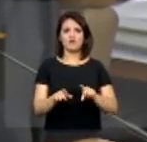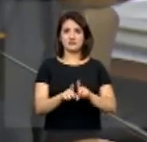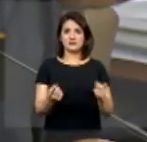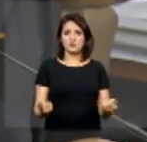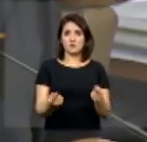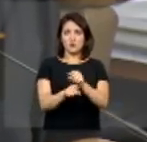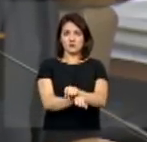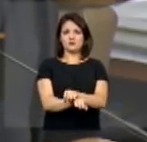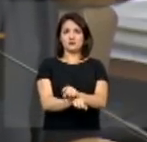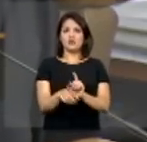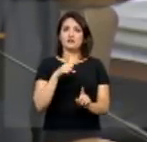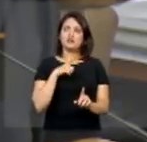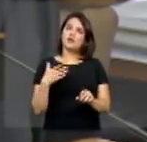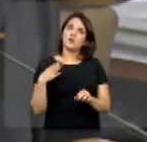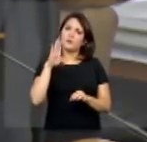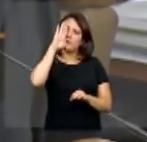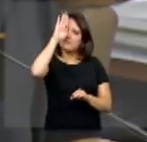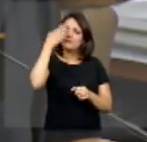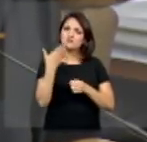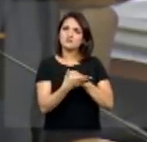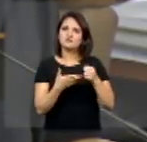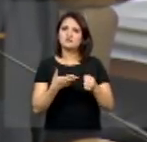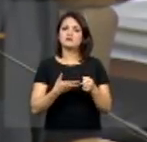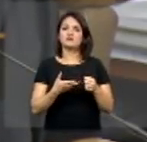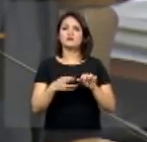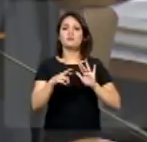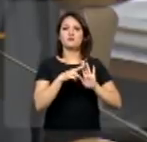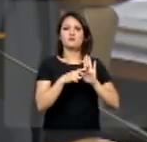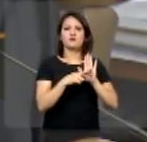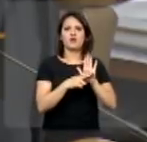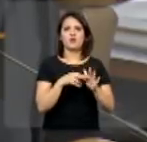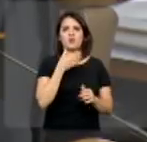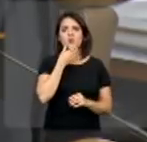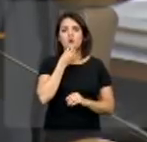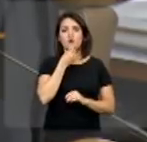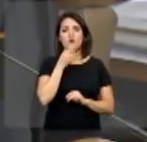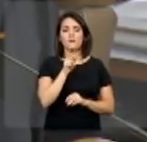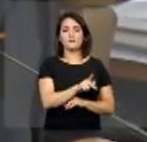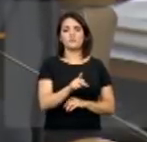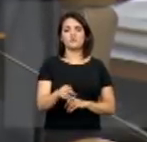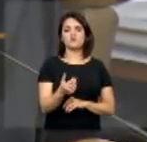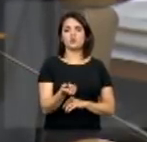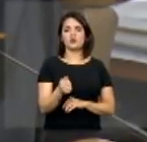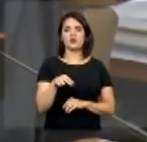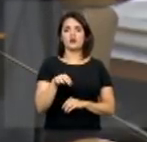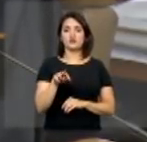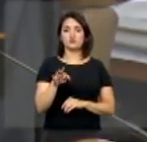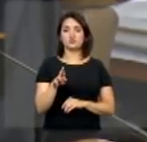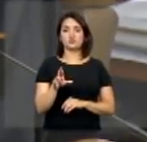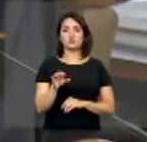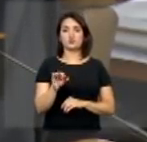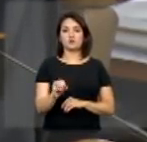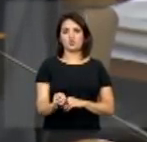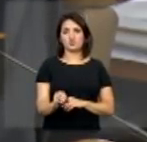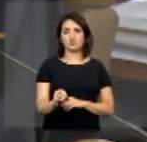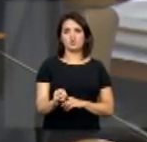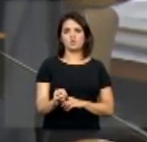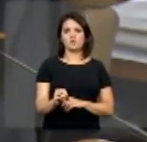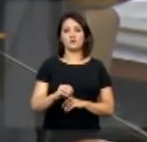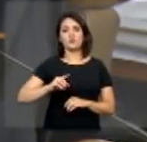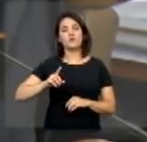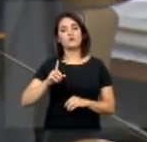contraditório à luz da doutrina do professor antônio scarance fernandes segundo o qual são